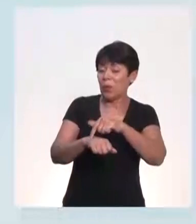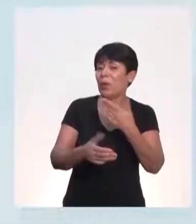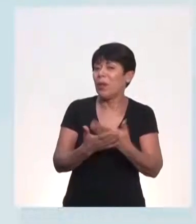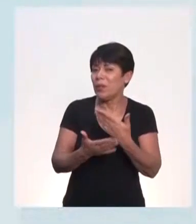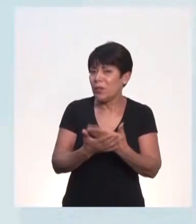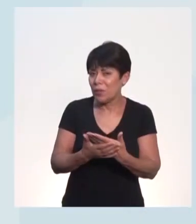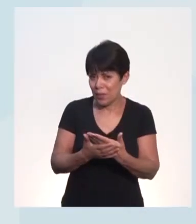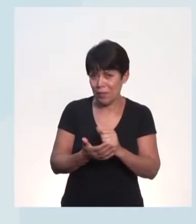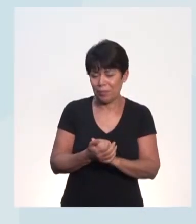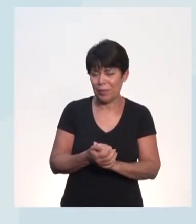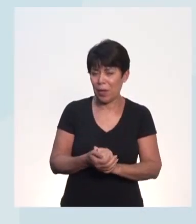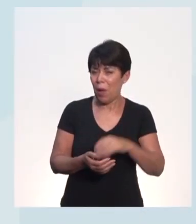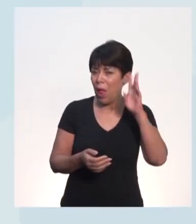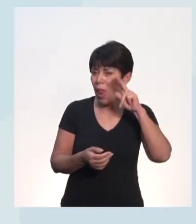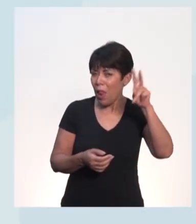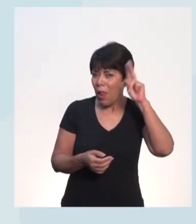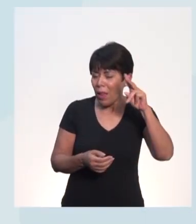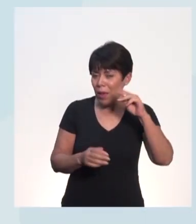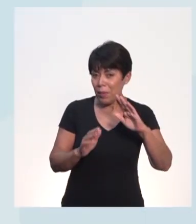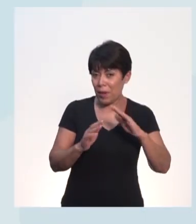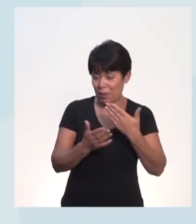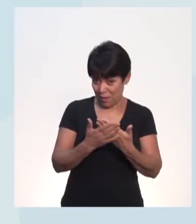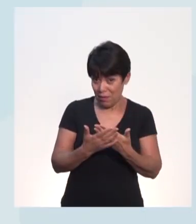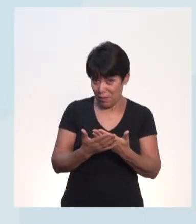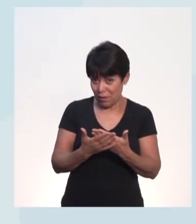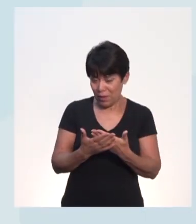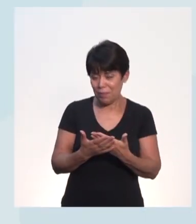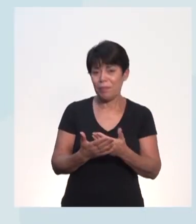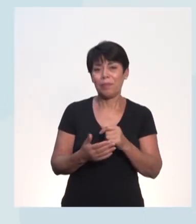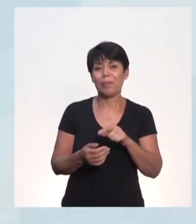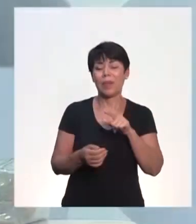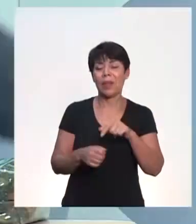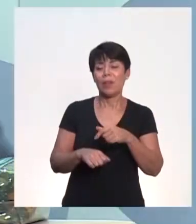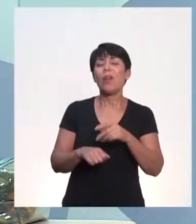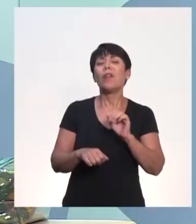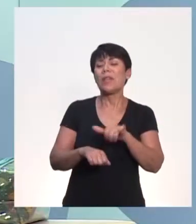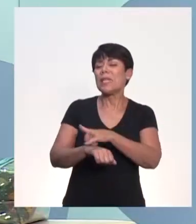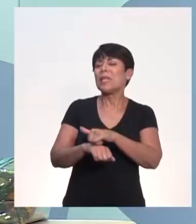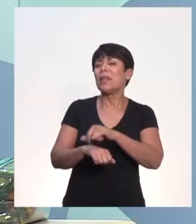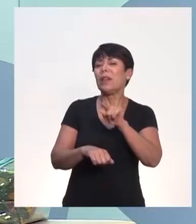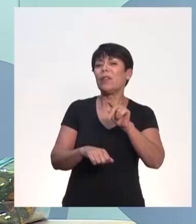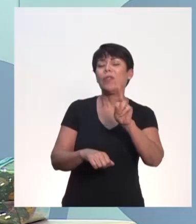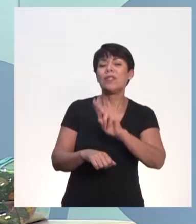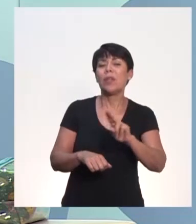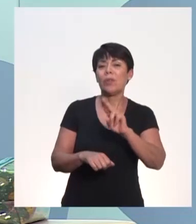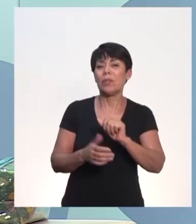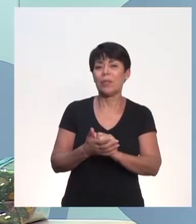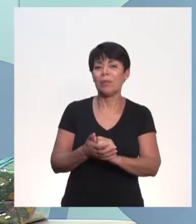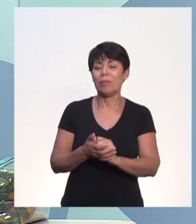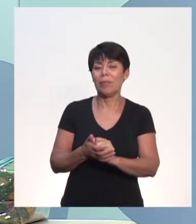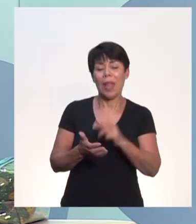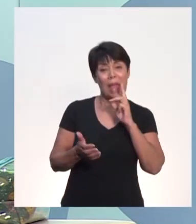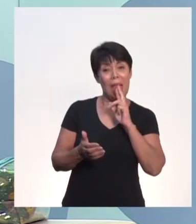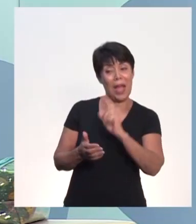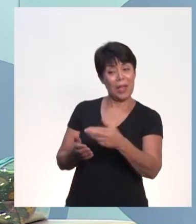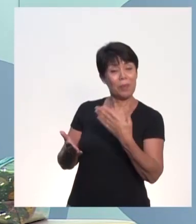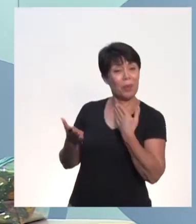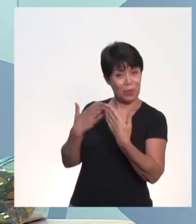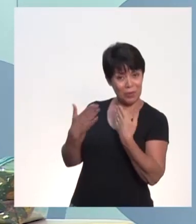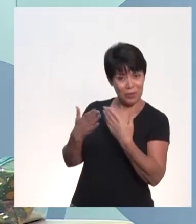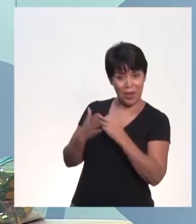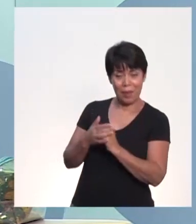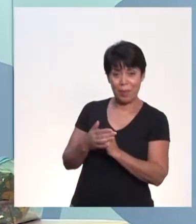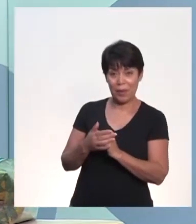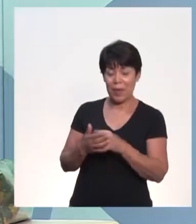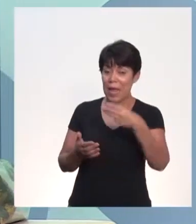normalmente? Então, pensa na escola, que técnica é essa que vocês utilizam ao estudar? Responde no chat rapidinho, a gente vai dar